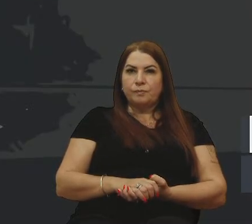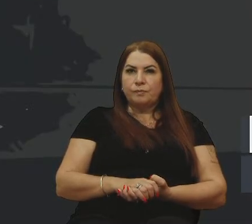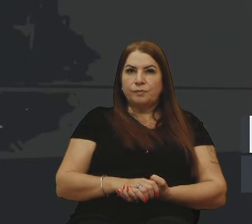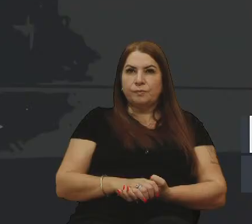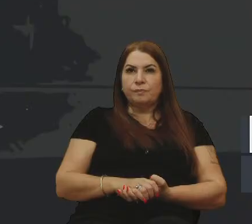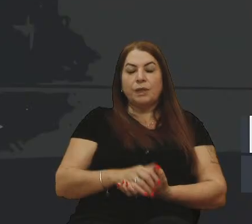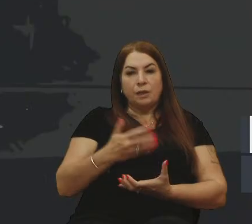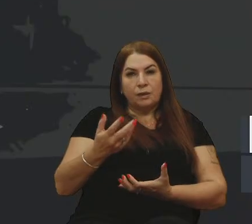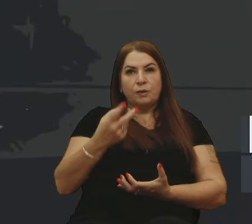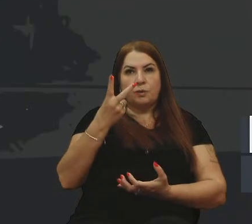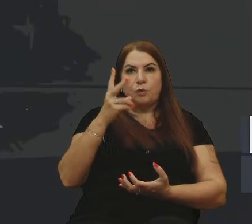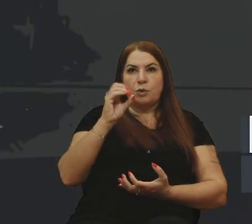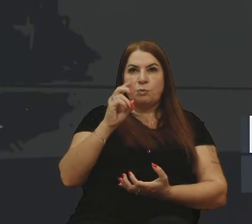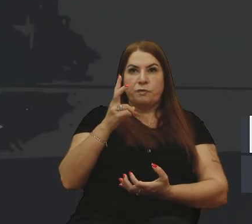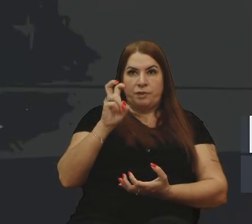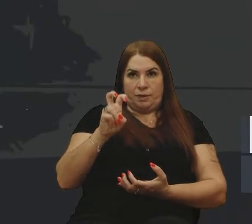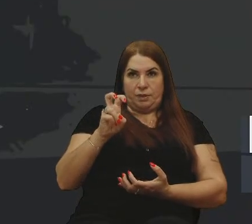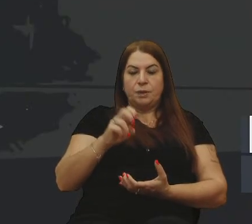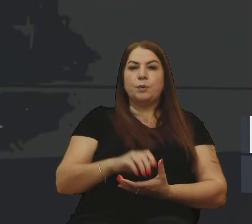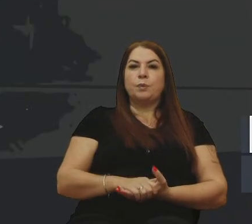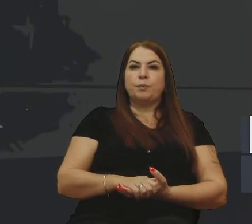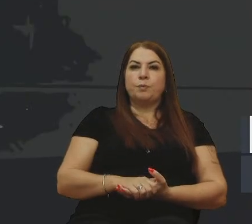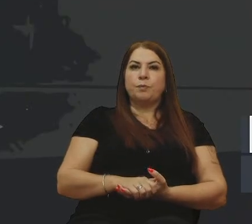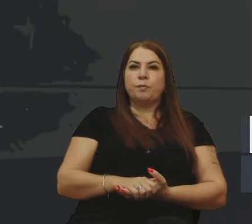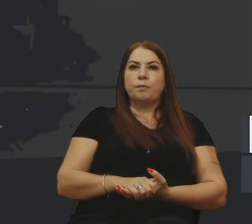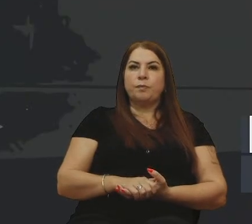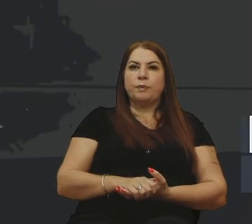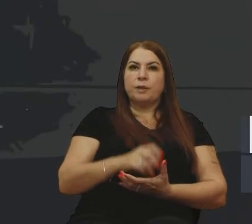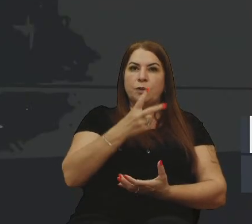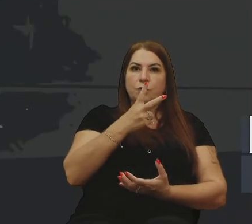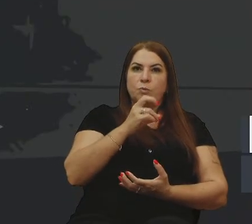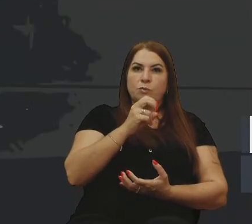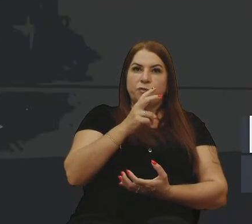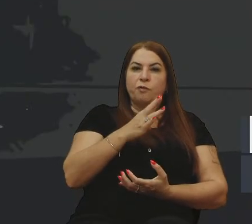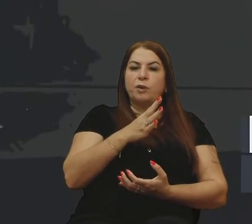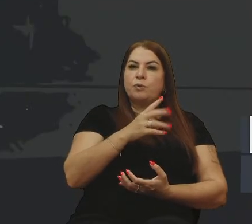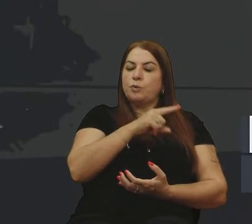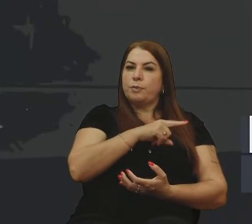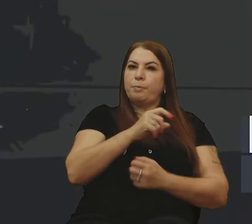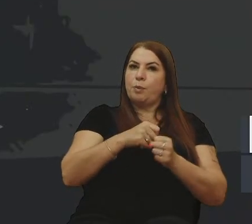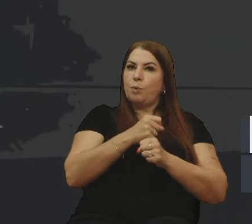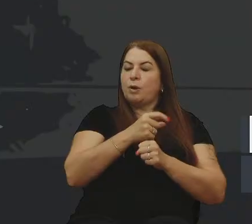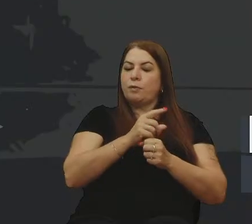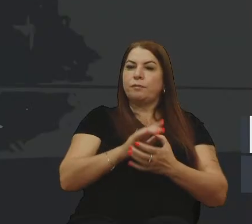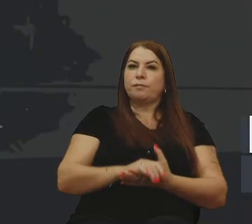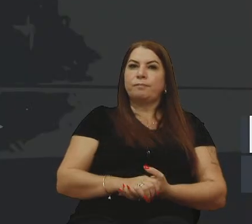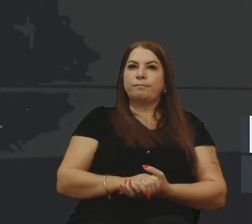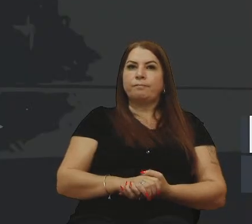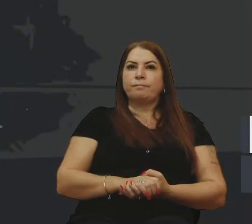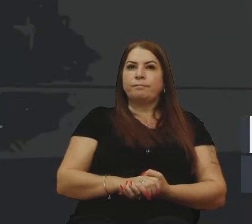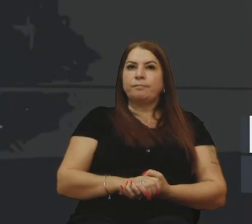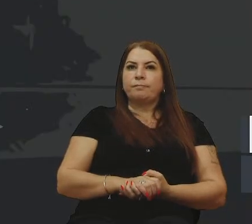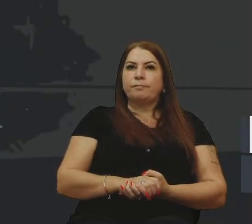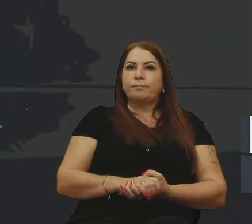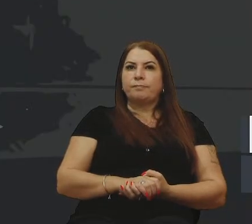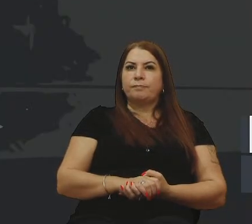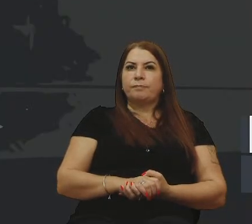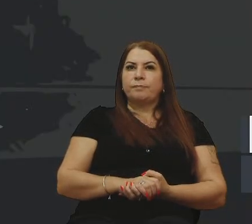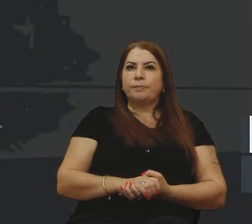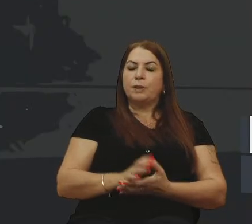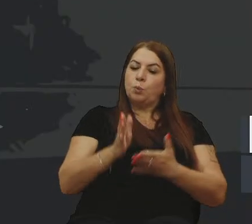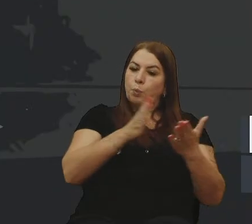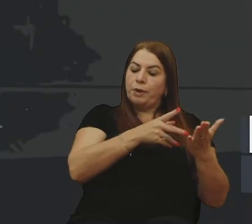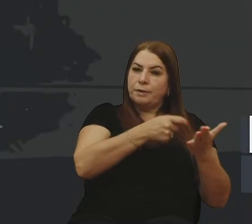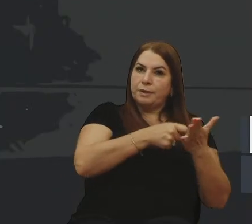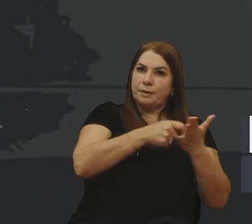E aí, 2025, gente... Em 2024 meu ano foi assim, ó. De um lado eu estou